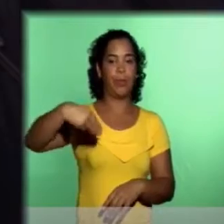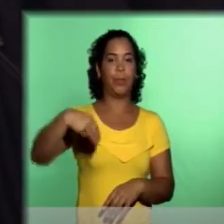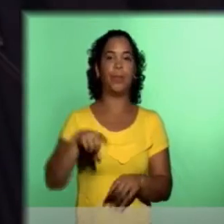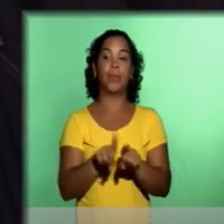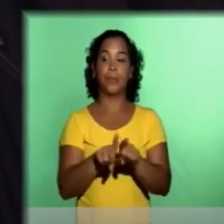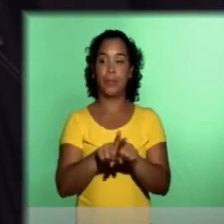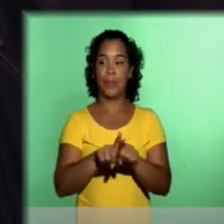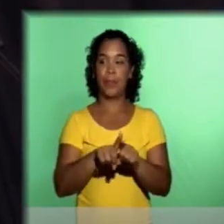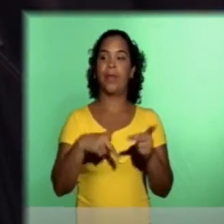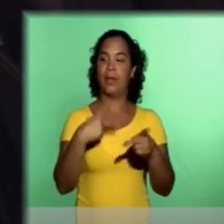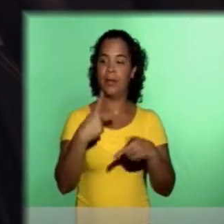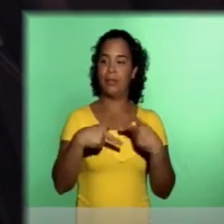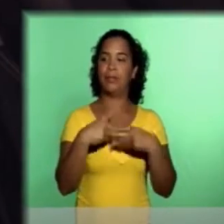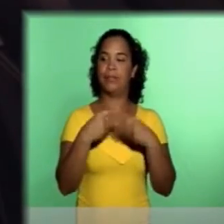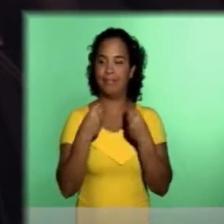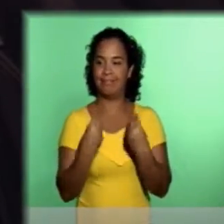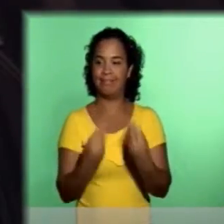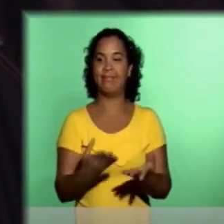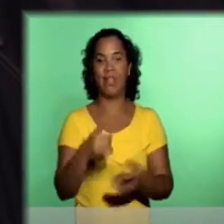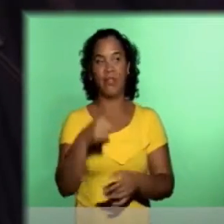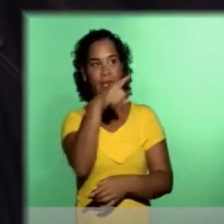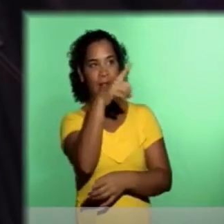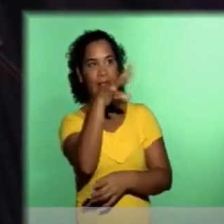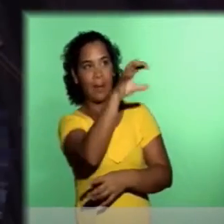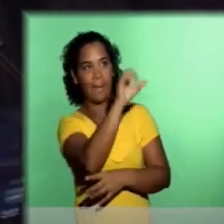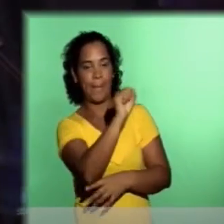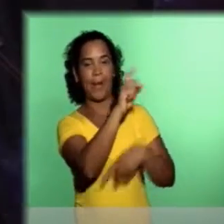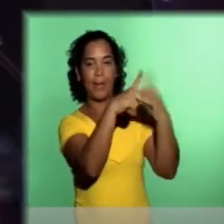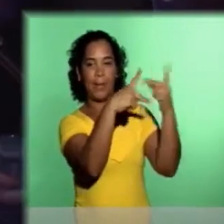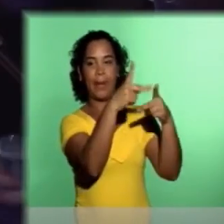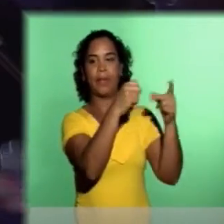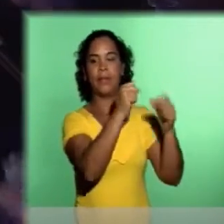vão na Bicoateca, passa lá e recebe seu prêmio, tá?